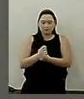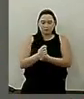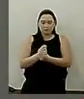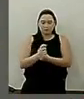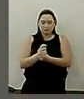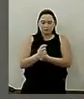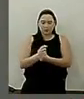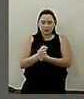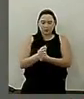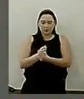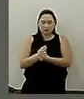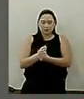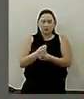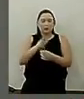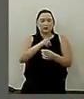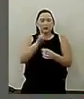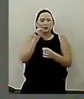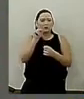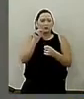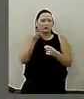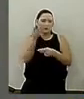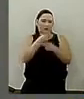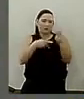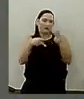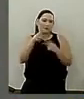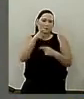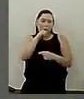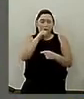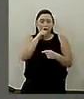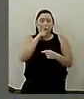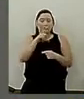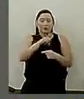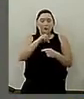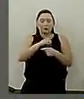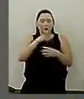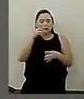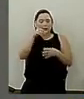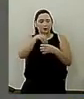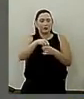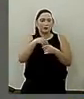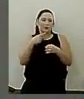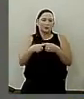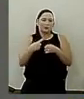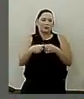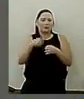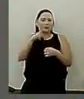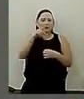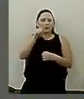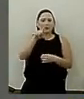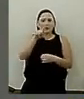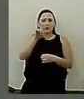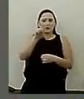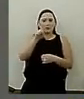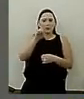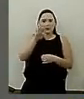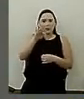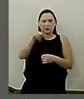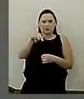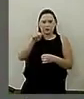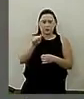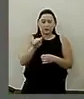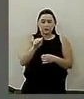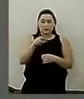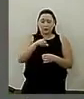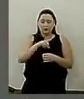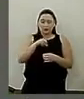E isso traz ventos frios do norte para dentro da Palestina. O orvalho do Hermon é aquilo